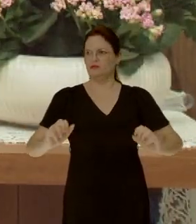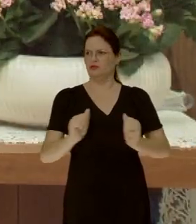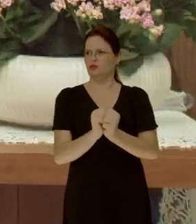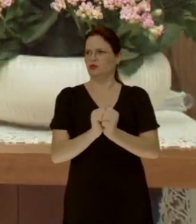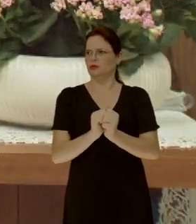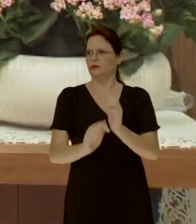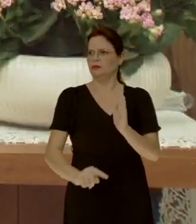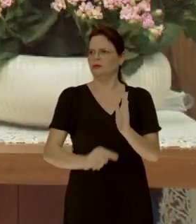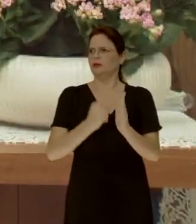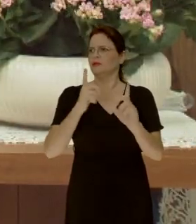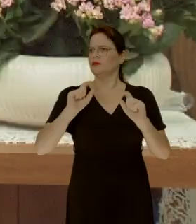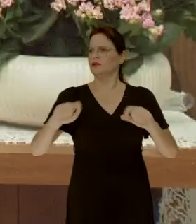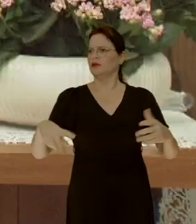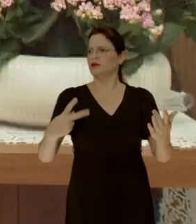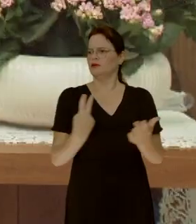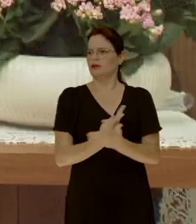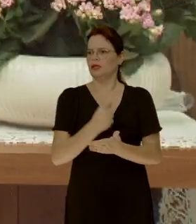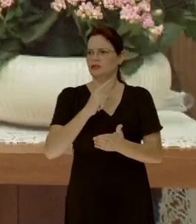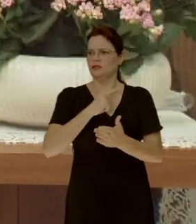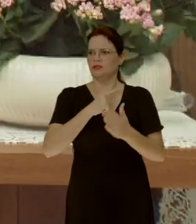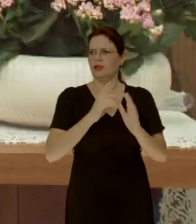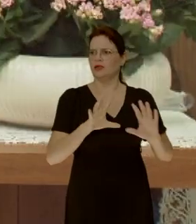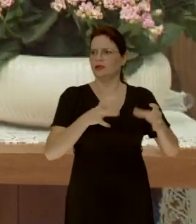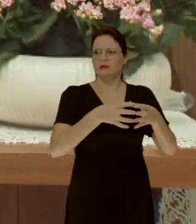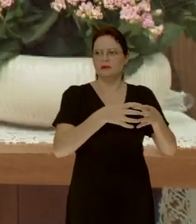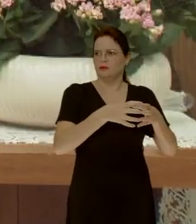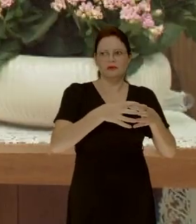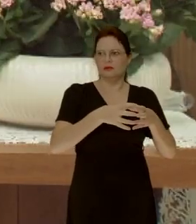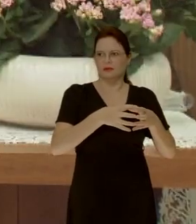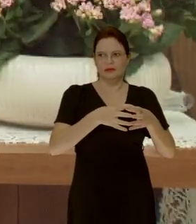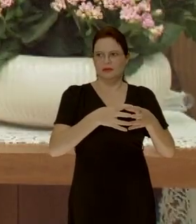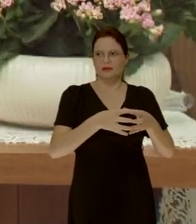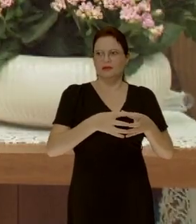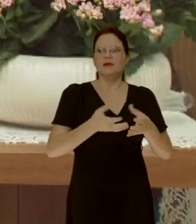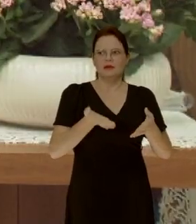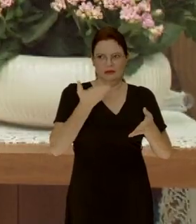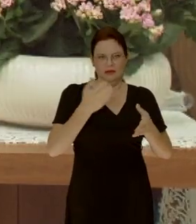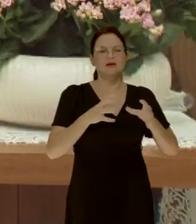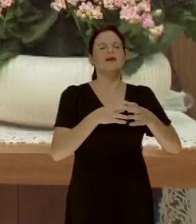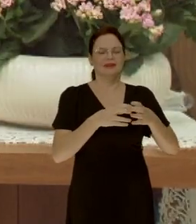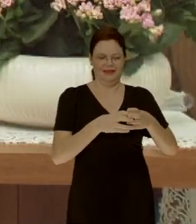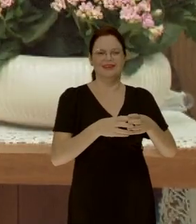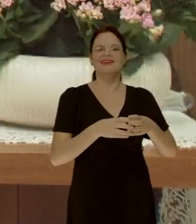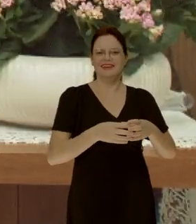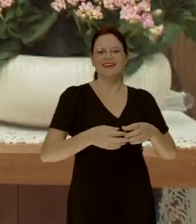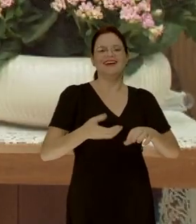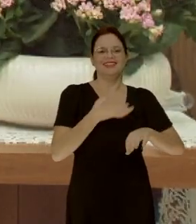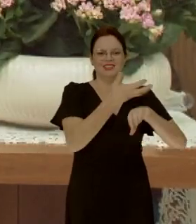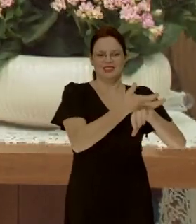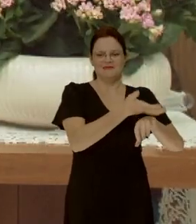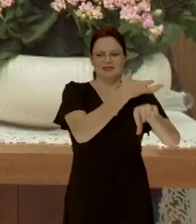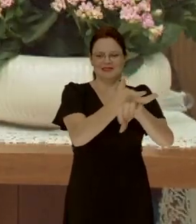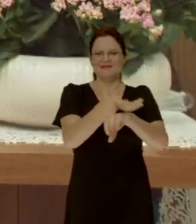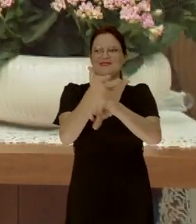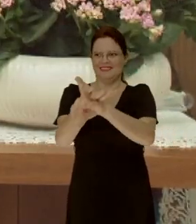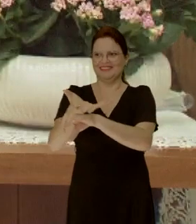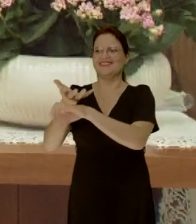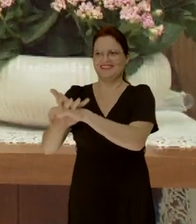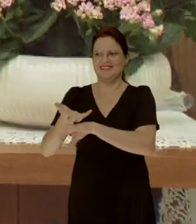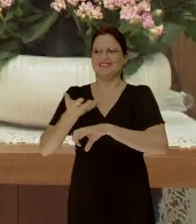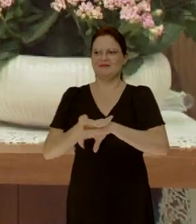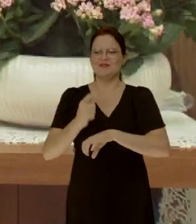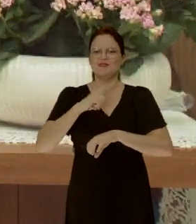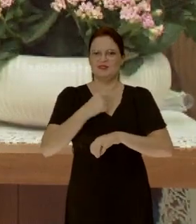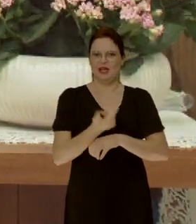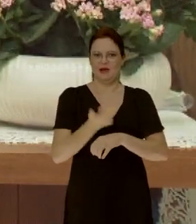Então, num departamento você tinha várias disciplinas, A, B, C, D. Aquele era um departamento. Haviam outros